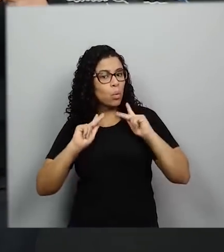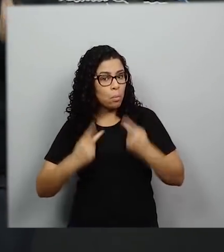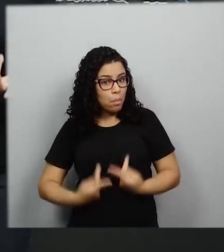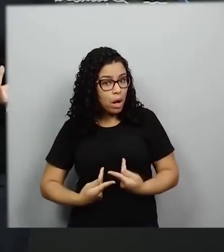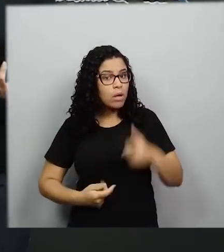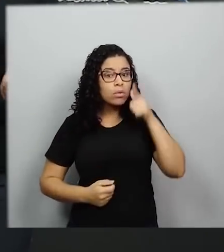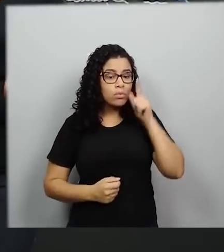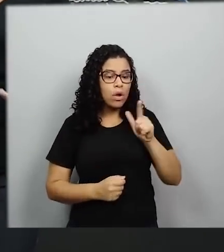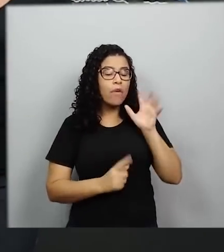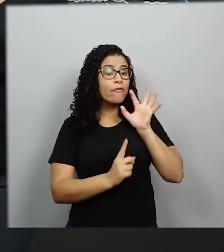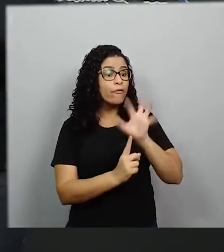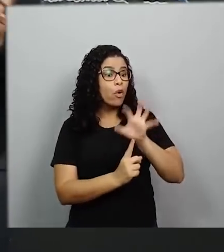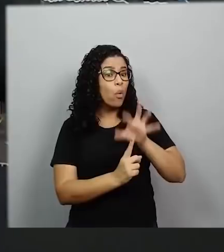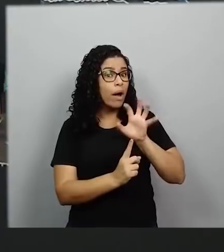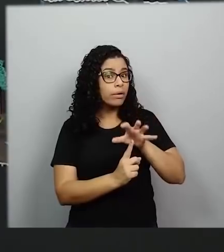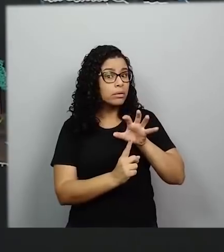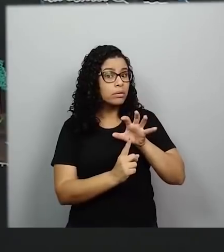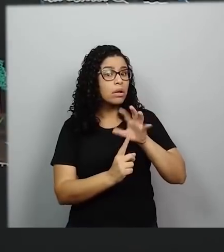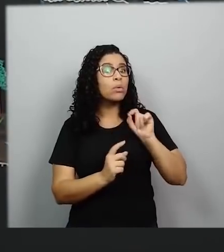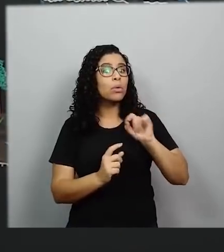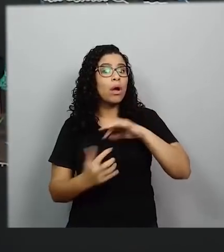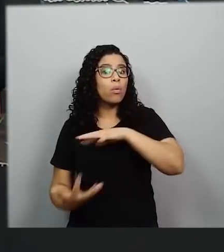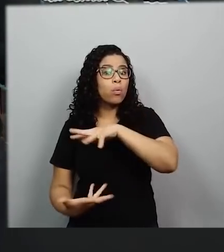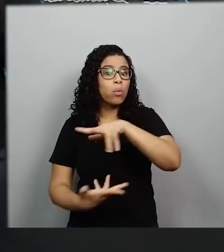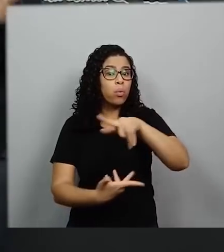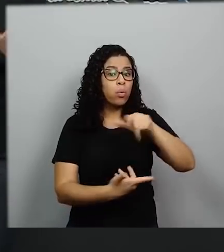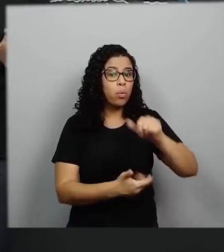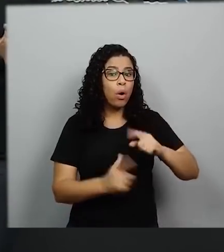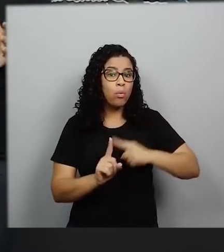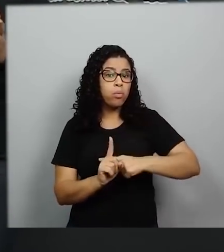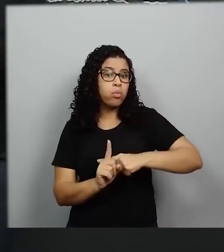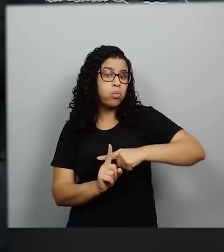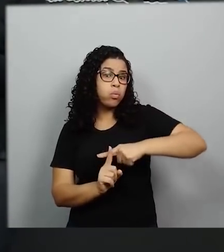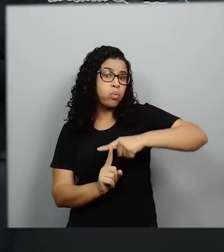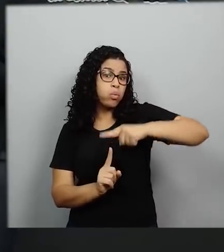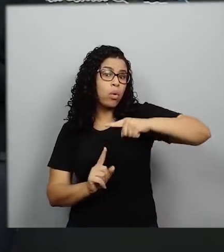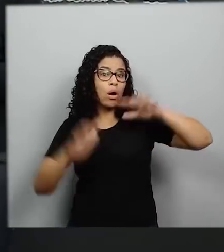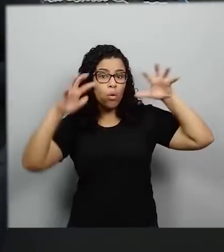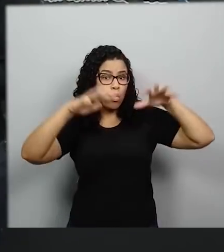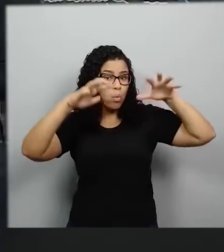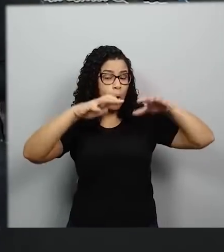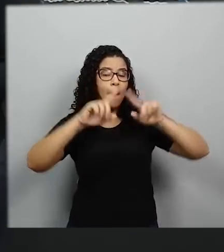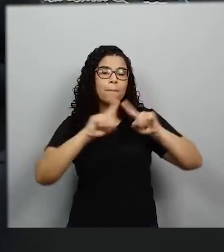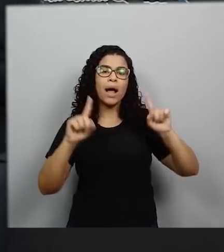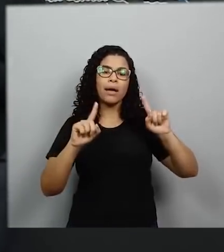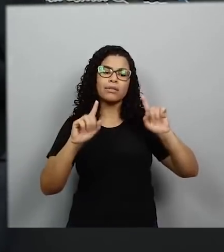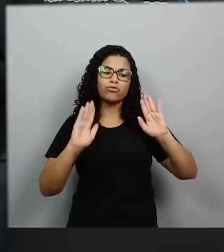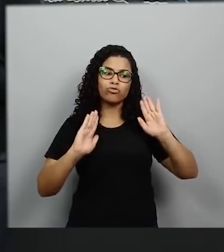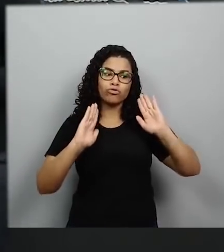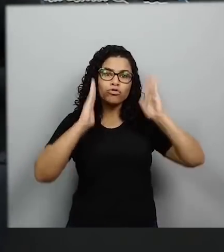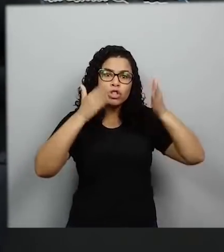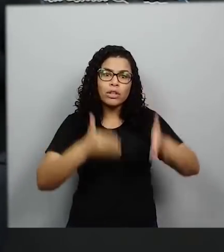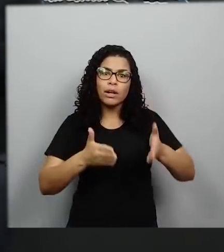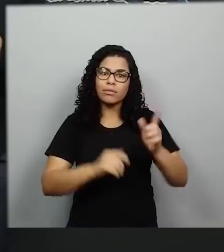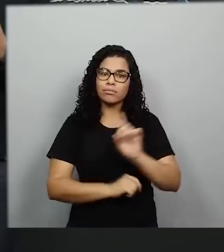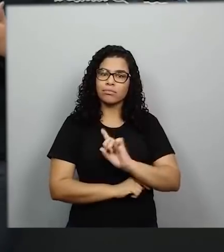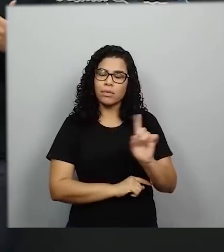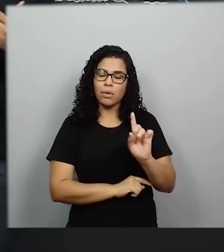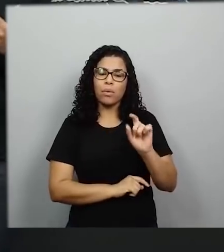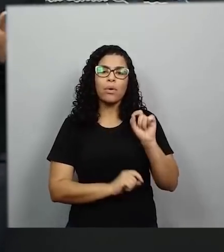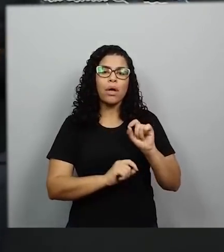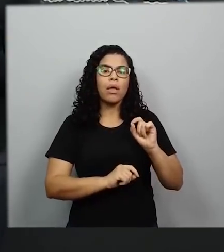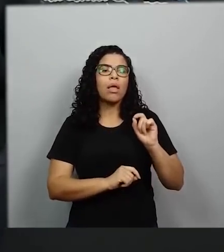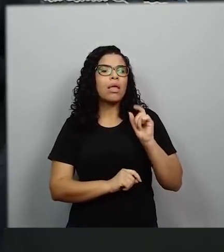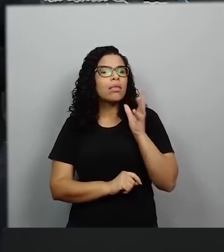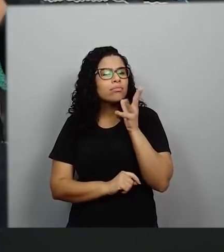ao aquecimento global, a alteração dos ciclos de chuva? Sim. Porém, não é algo direto com efeito direto, e sim